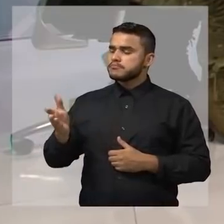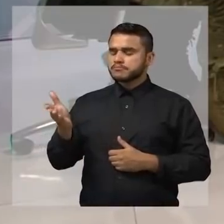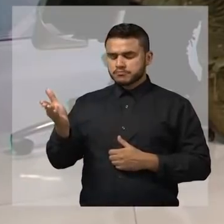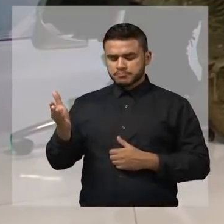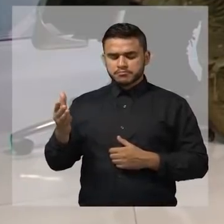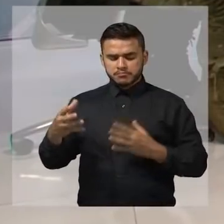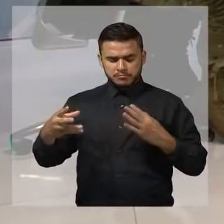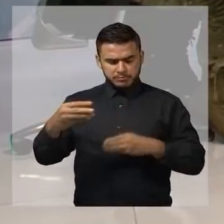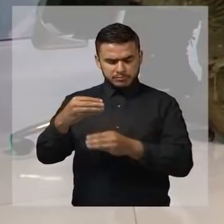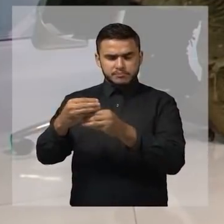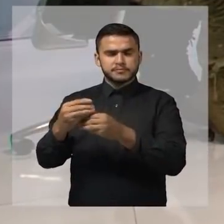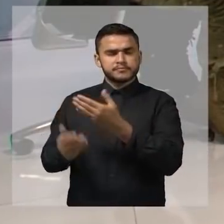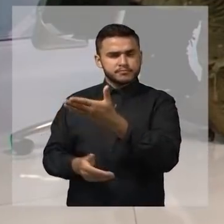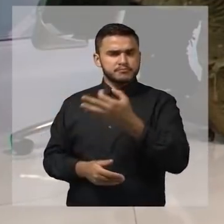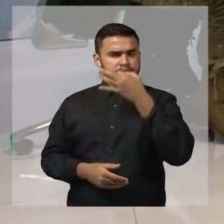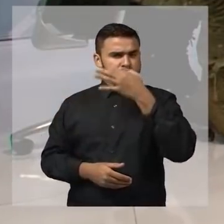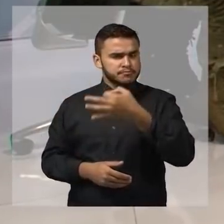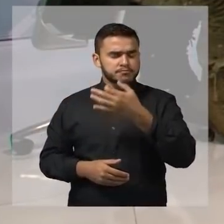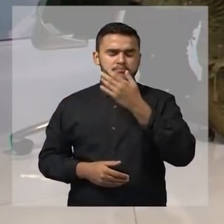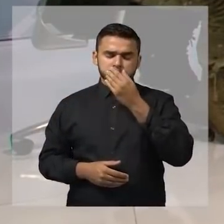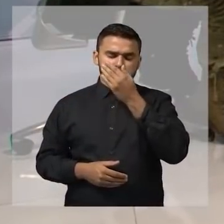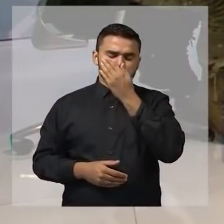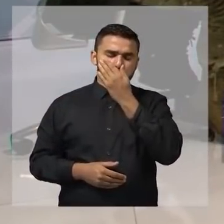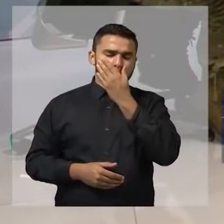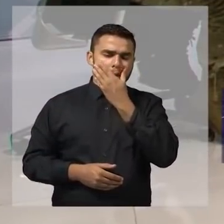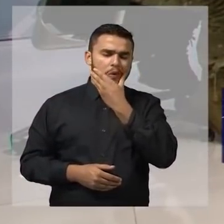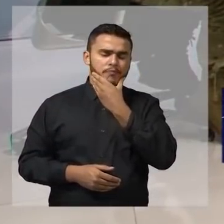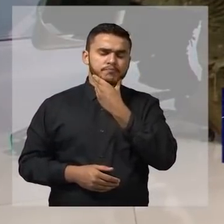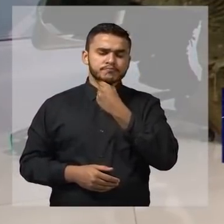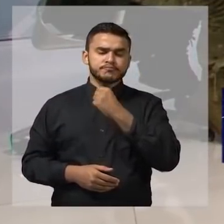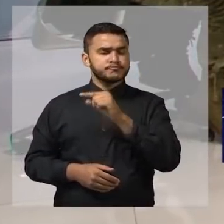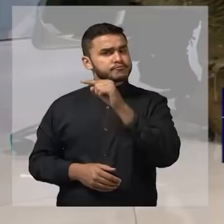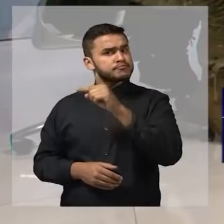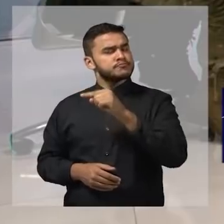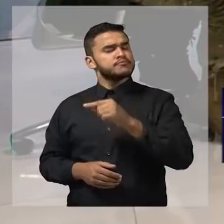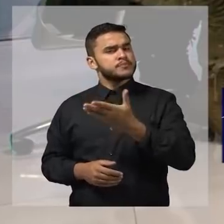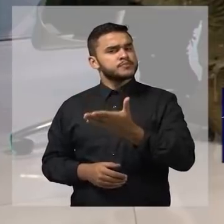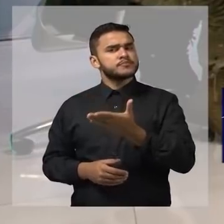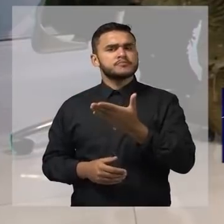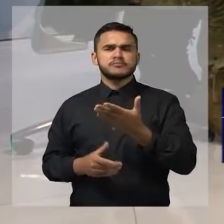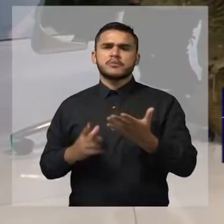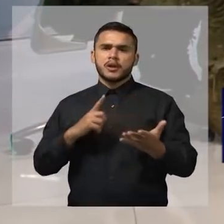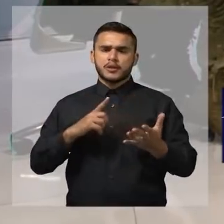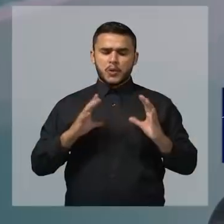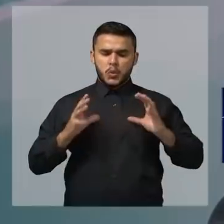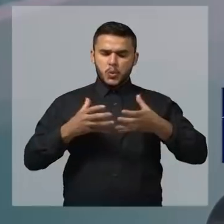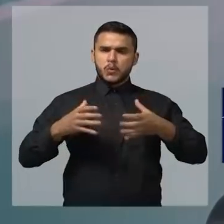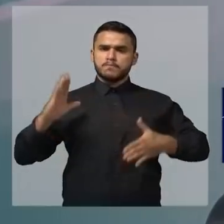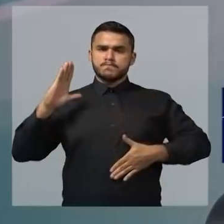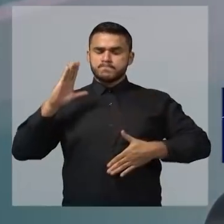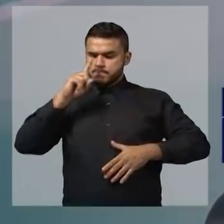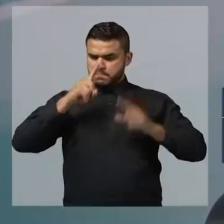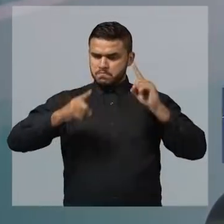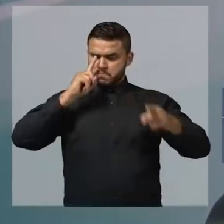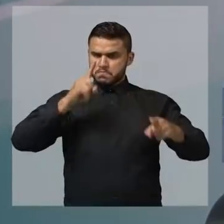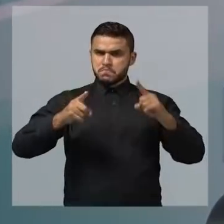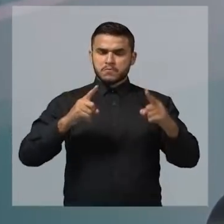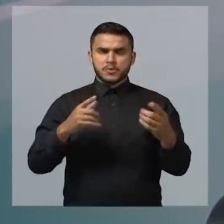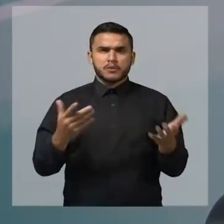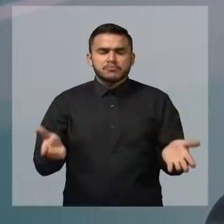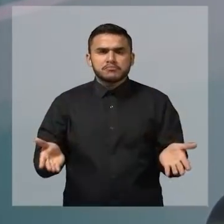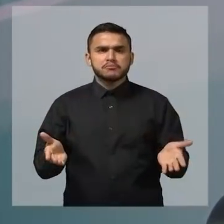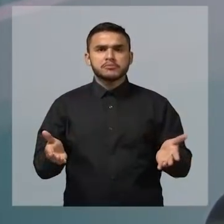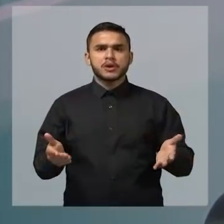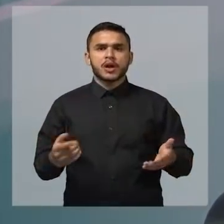Rui levantou uma questão em que o crime passa a ditar essas normas. É como se o Estado